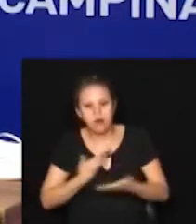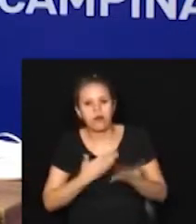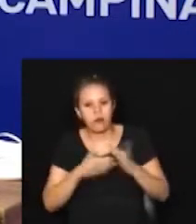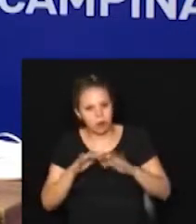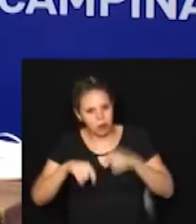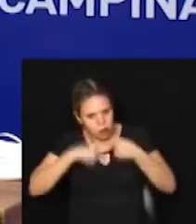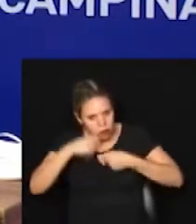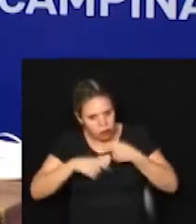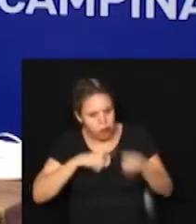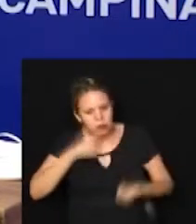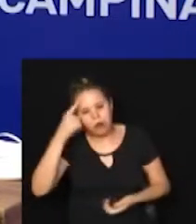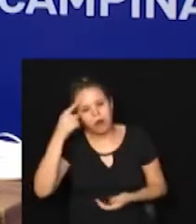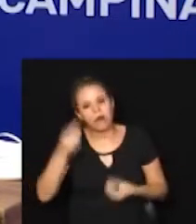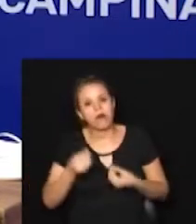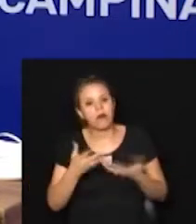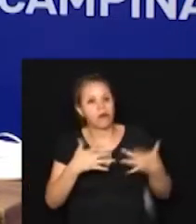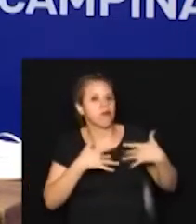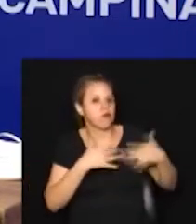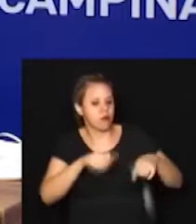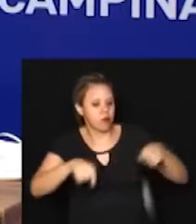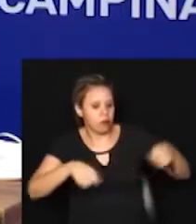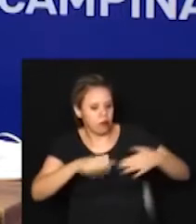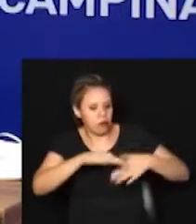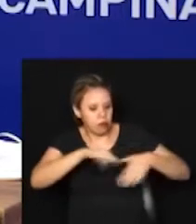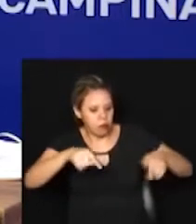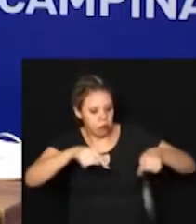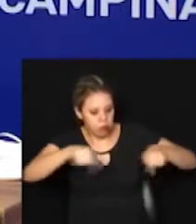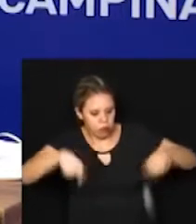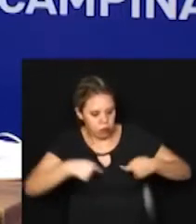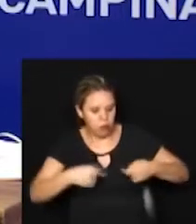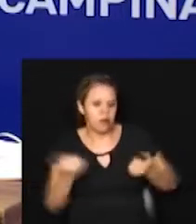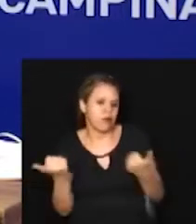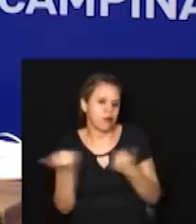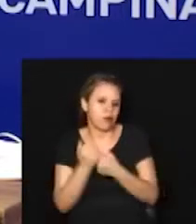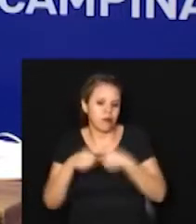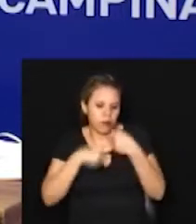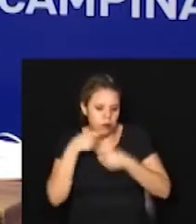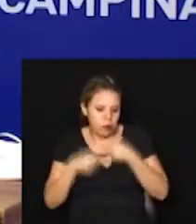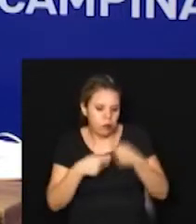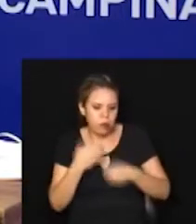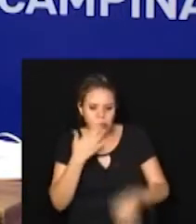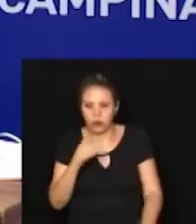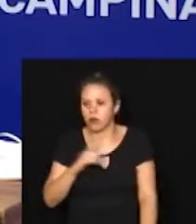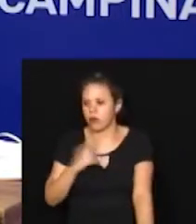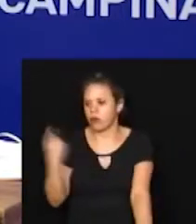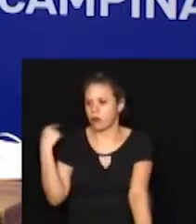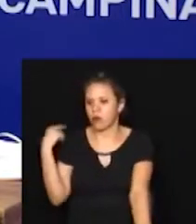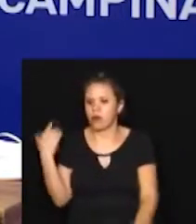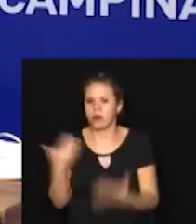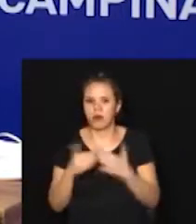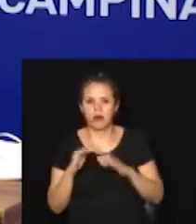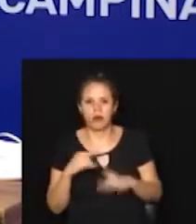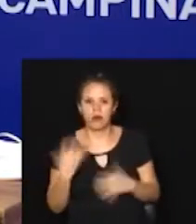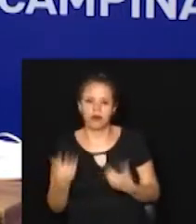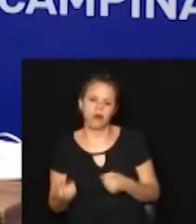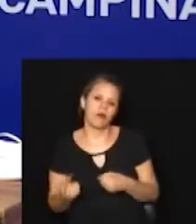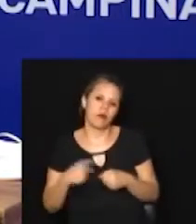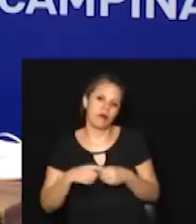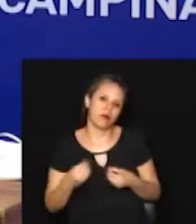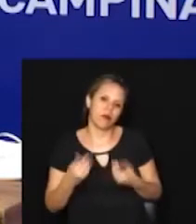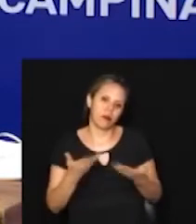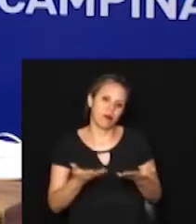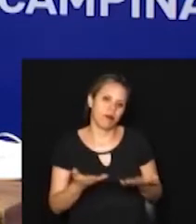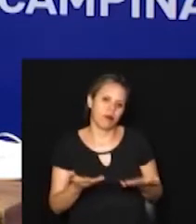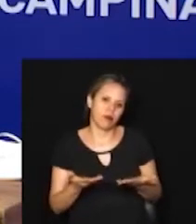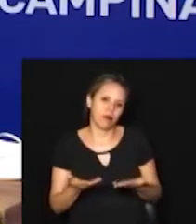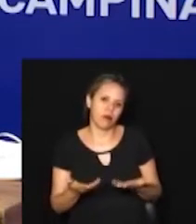né? A ideia da cesta é você suprir a falta da merenda que a criança tinha na escola. Nós vamos estar fornecendo merenda